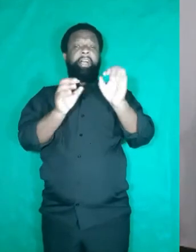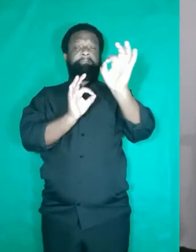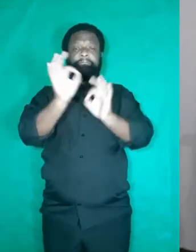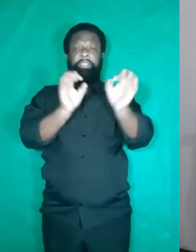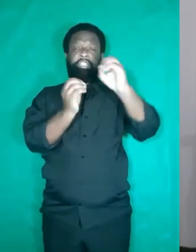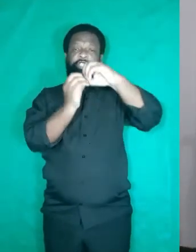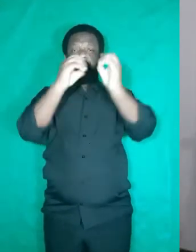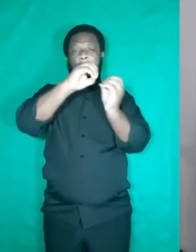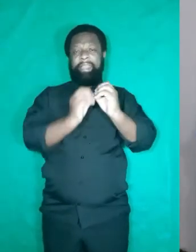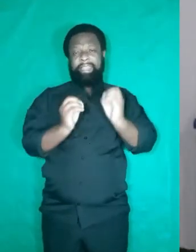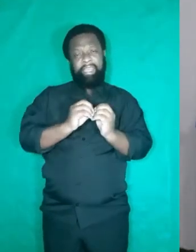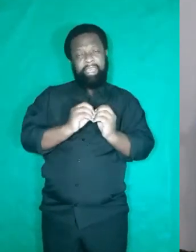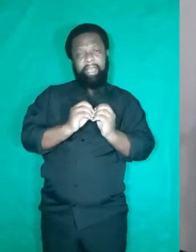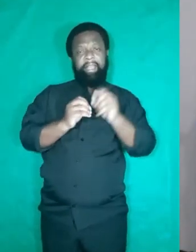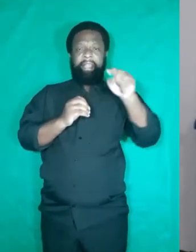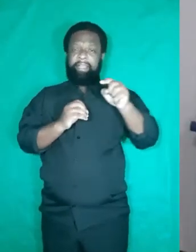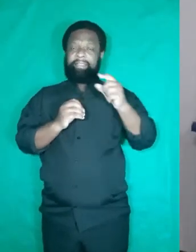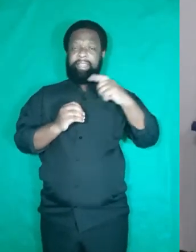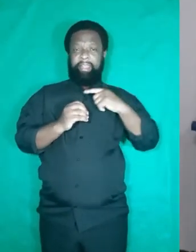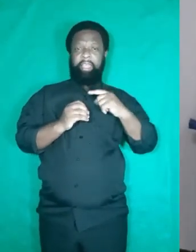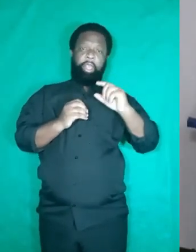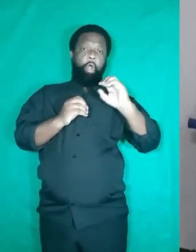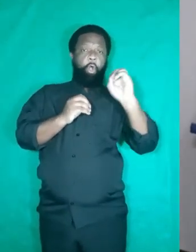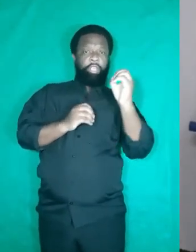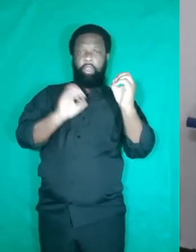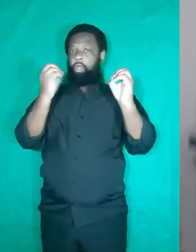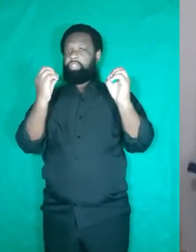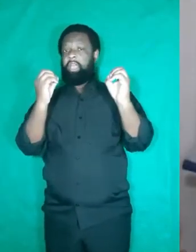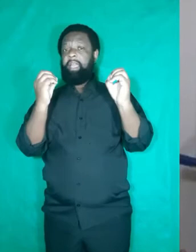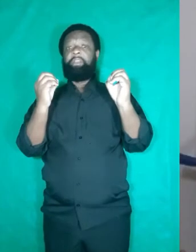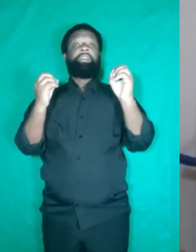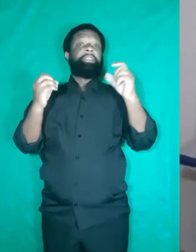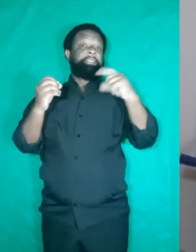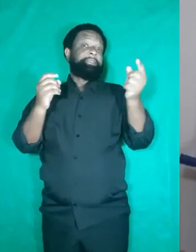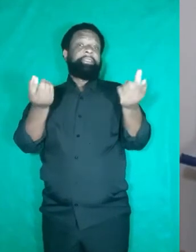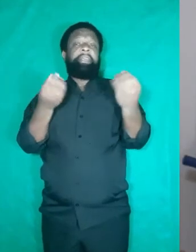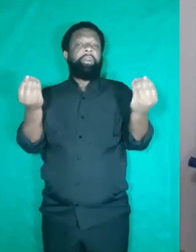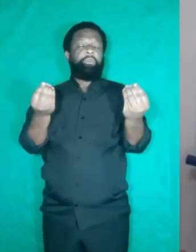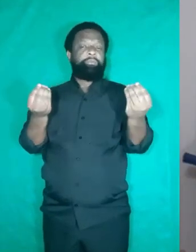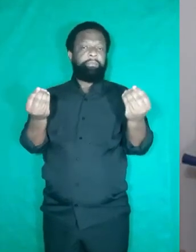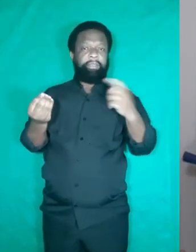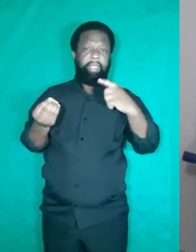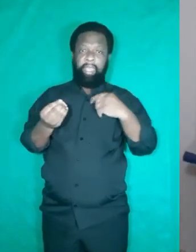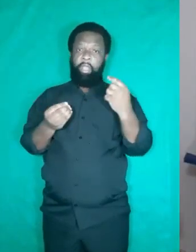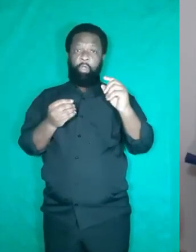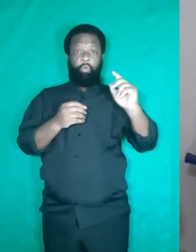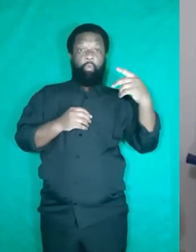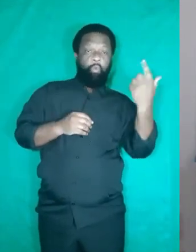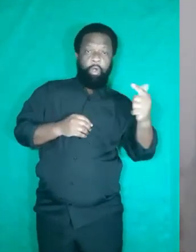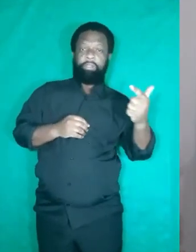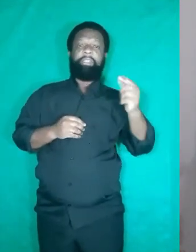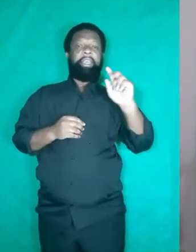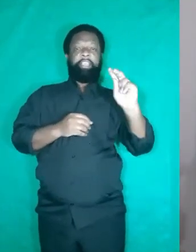moléculas diatômicas, como essa daqui, que tem dois átomos de oxigênio, e essa daqui, que tem um